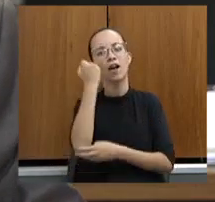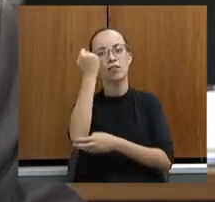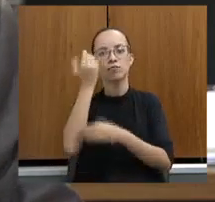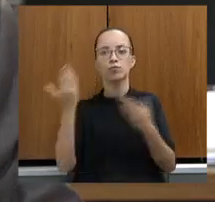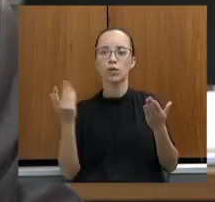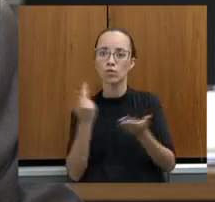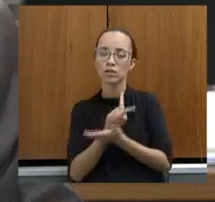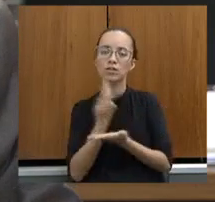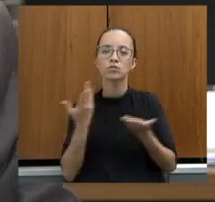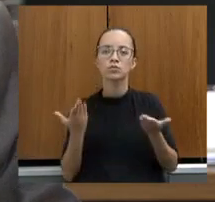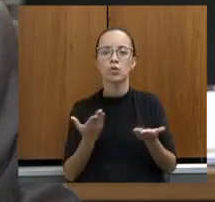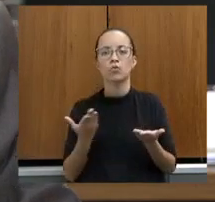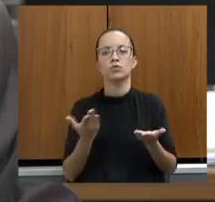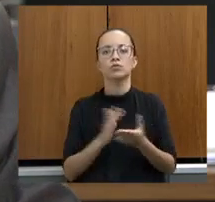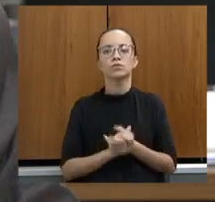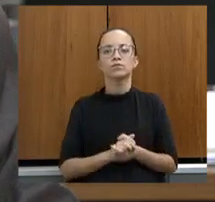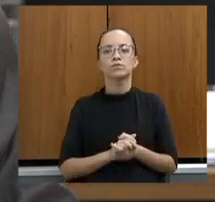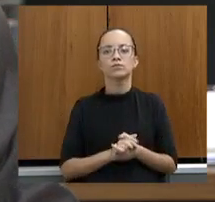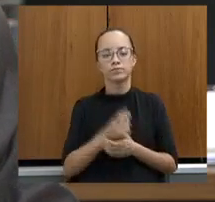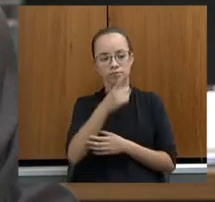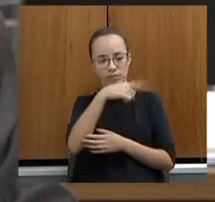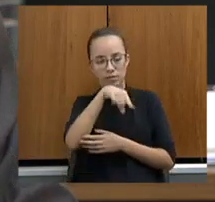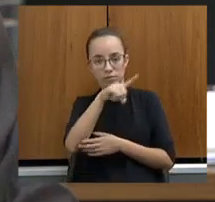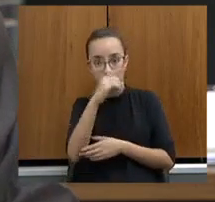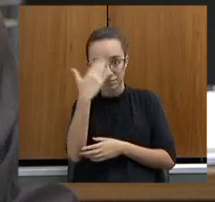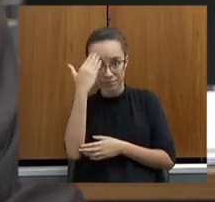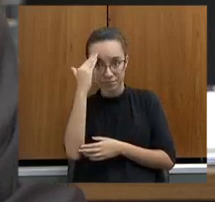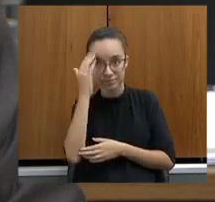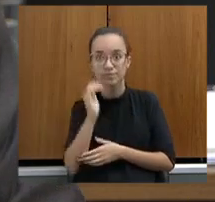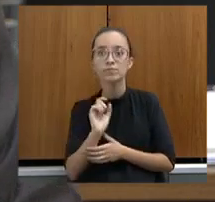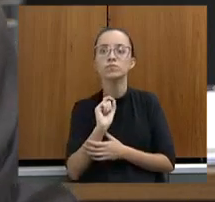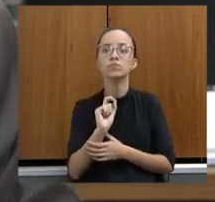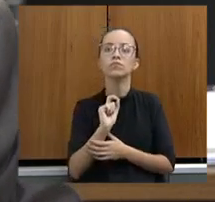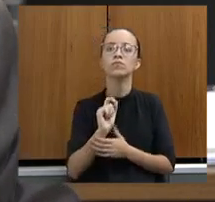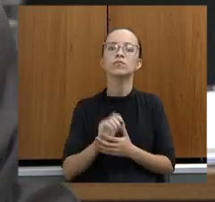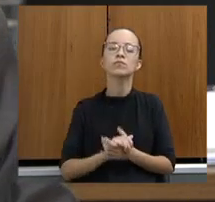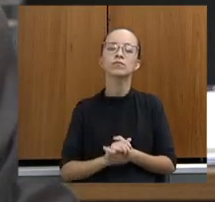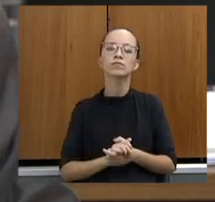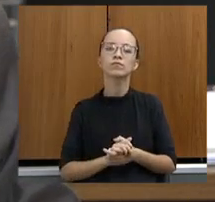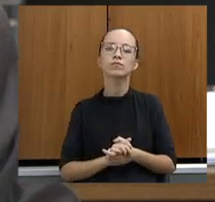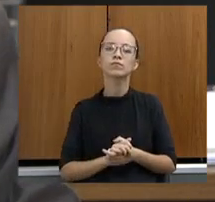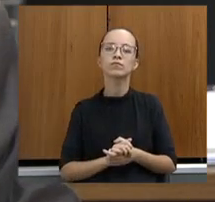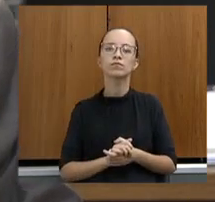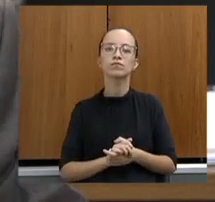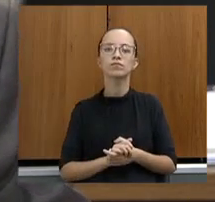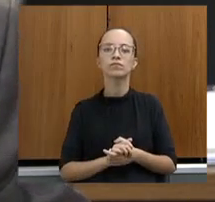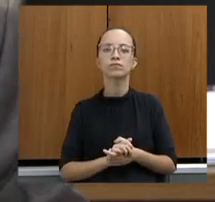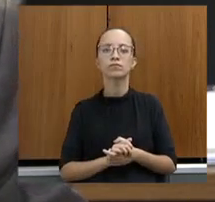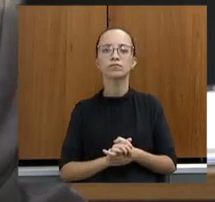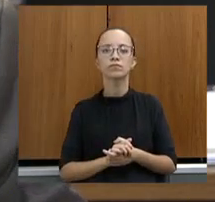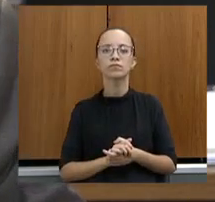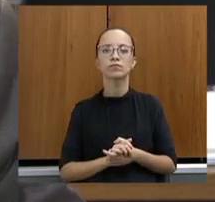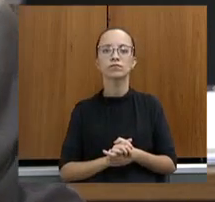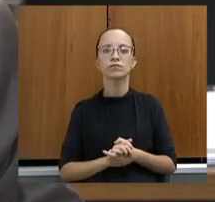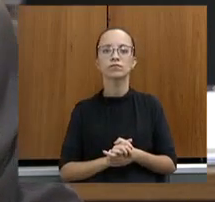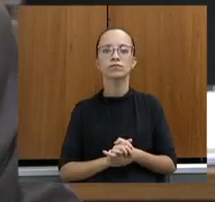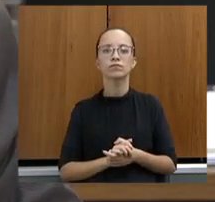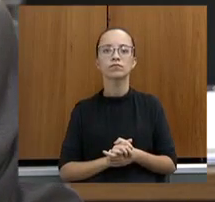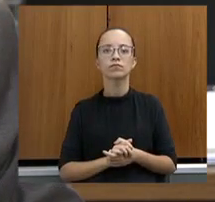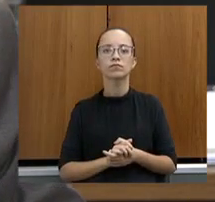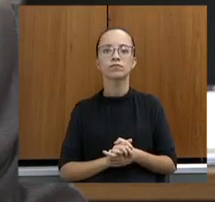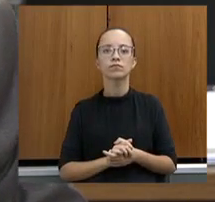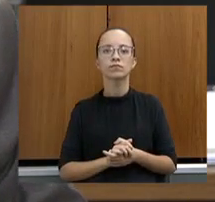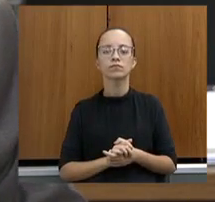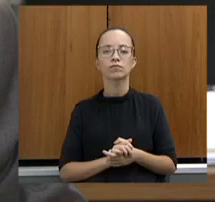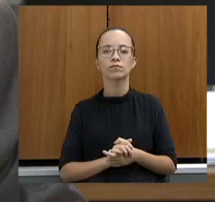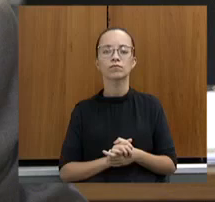histórico é bom que os senhores né e a senhora entenda o episódio da reforma da Previdência né